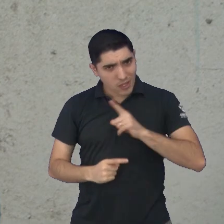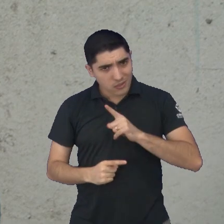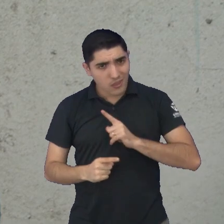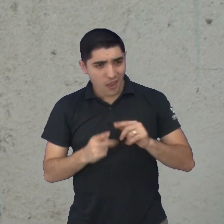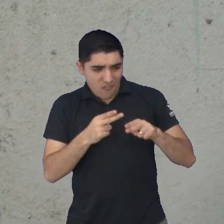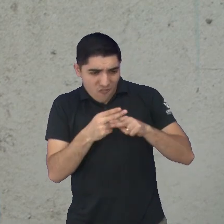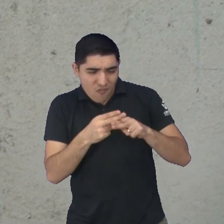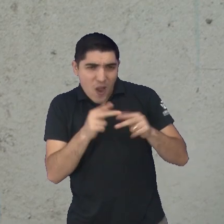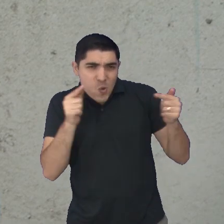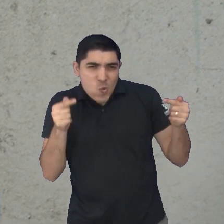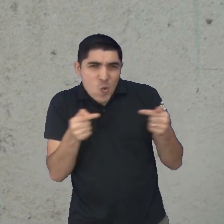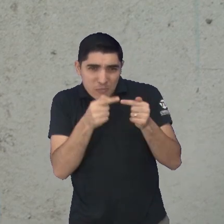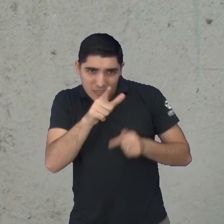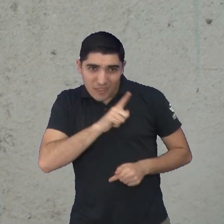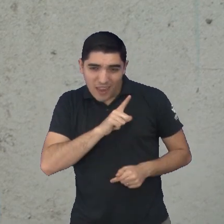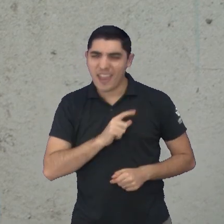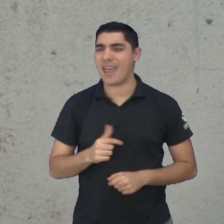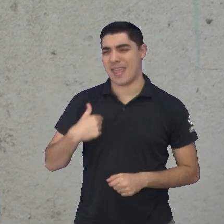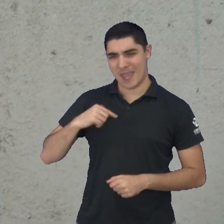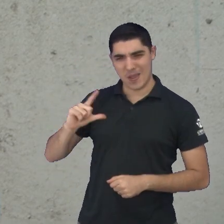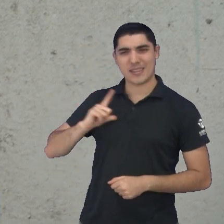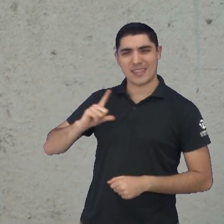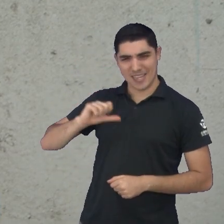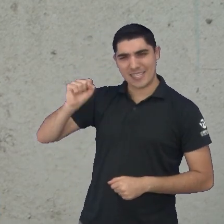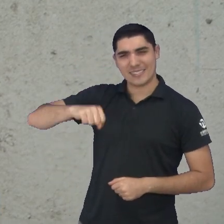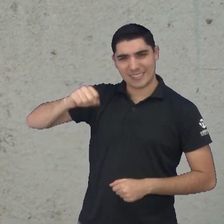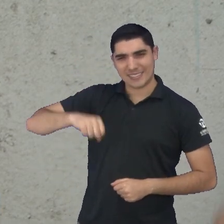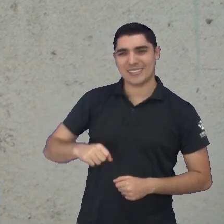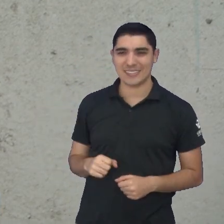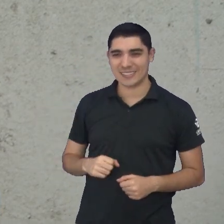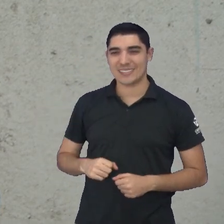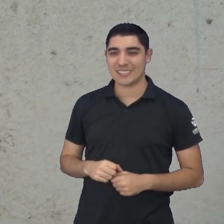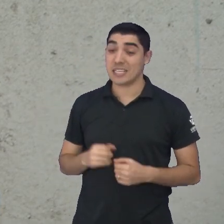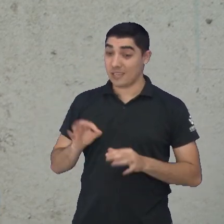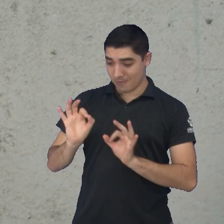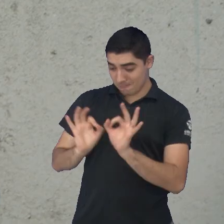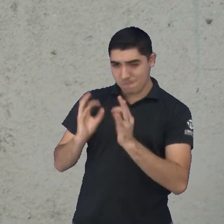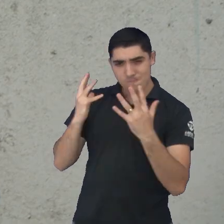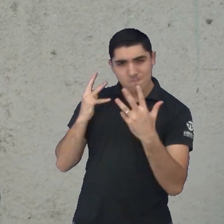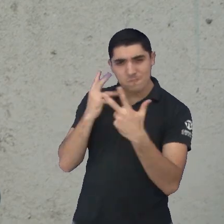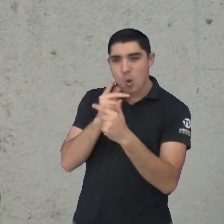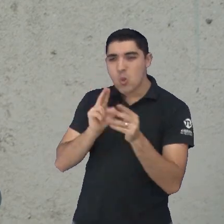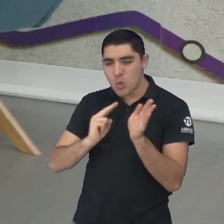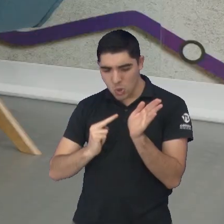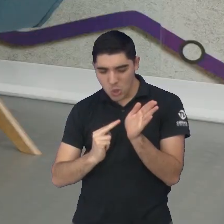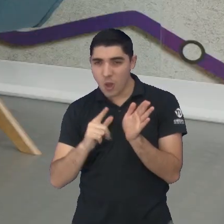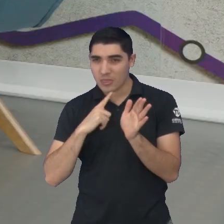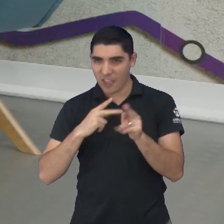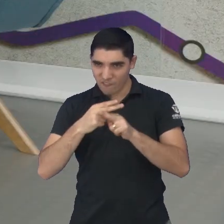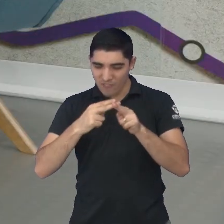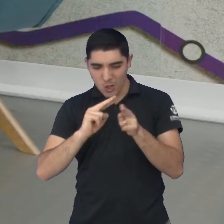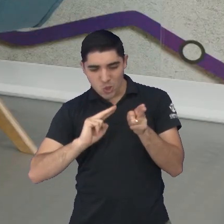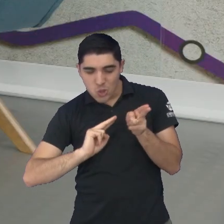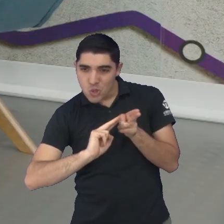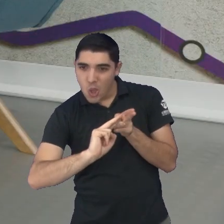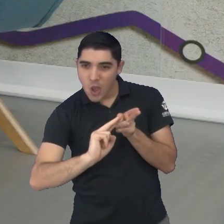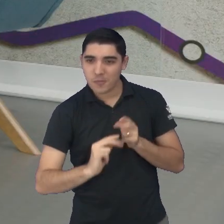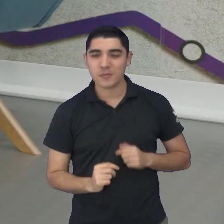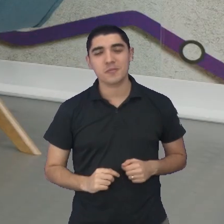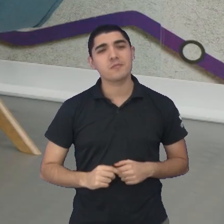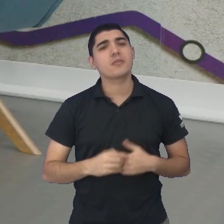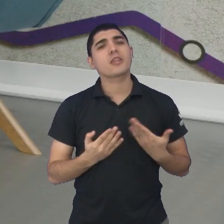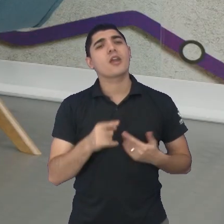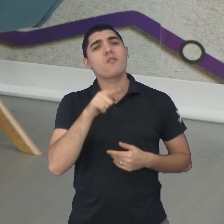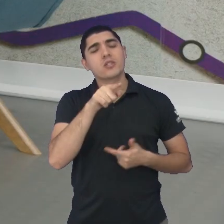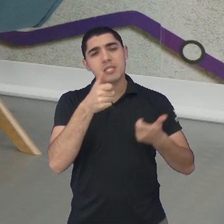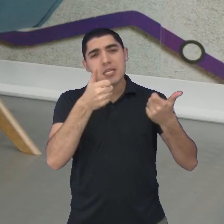xodózinho ali, né? Tenho sim, com certeza. Personalizada, bonitinha. Antes da gente ir pro intervalo, eu queria que você contasse um